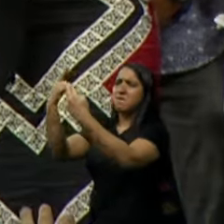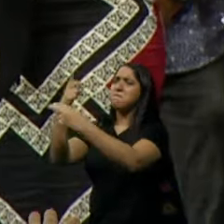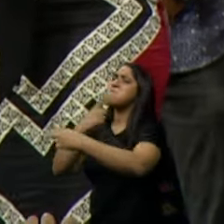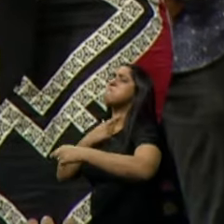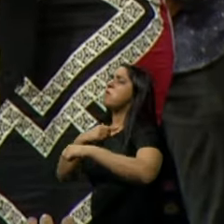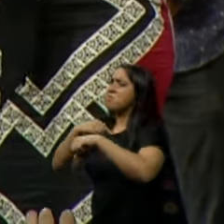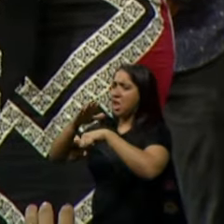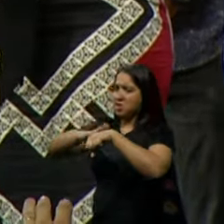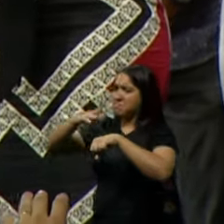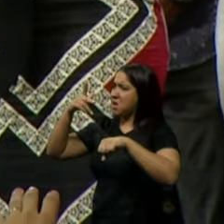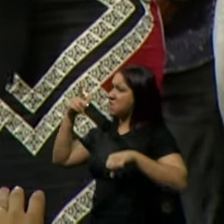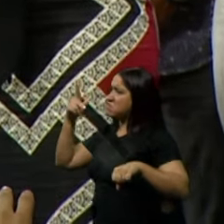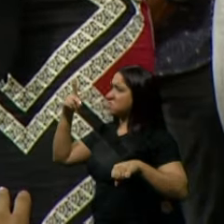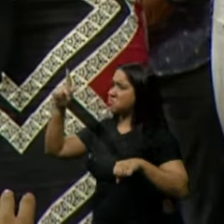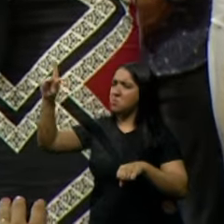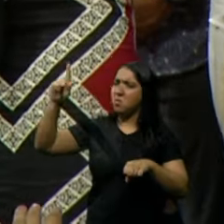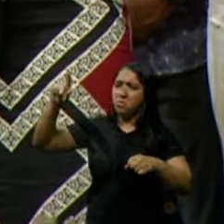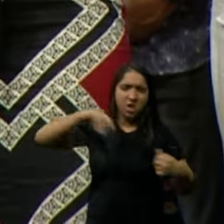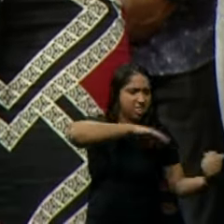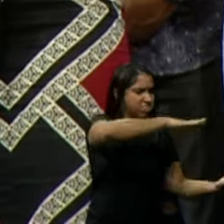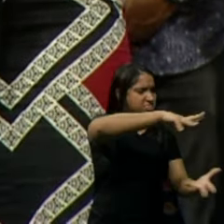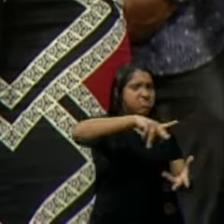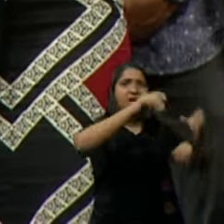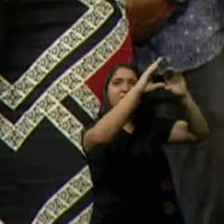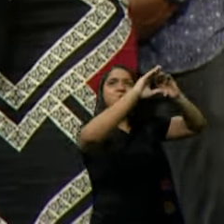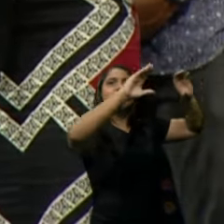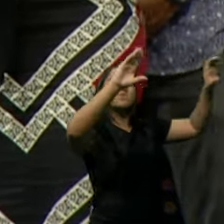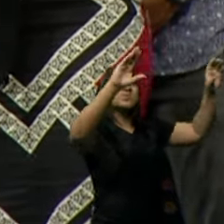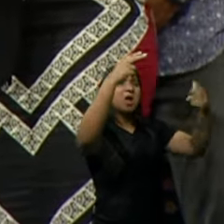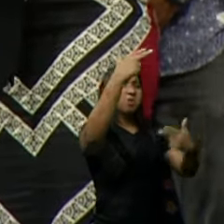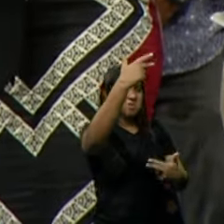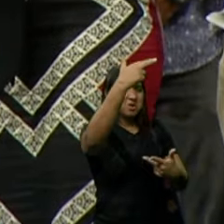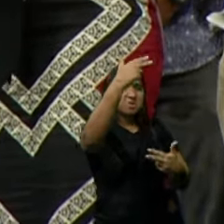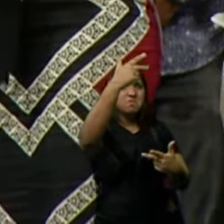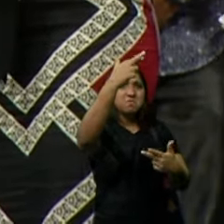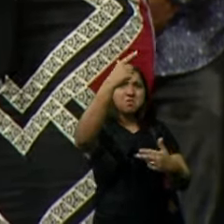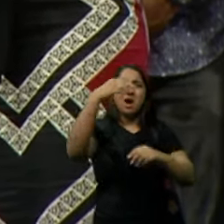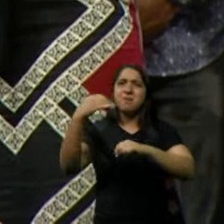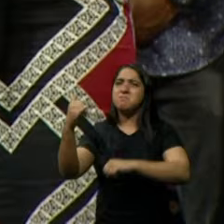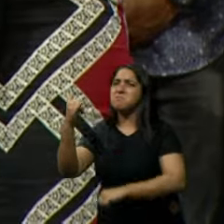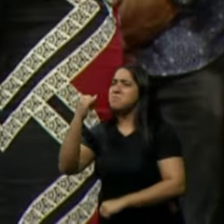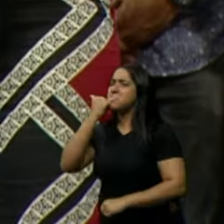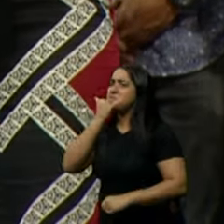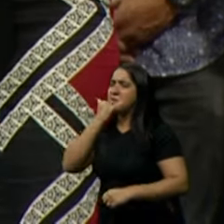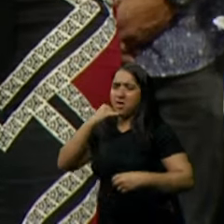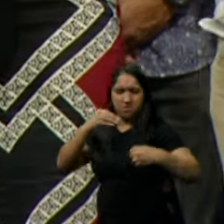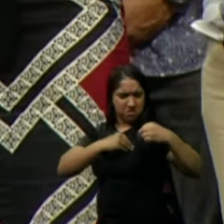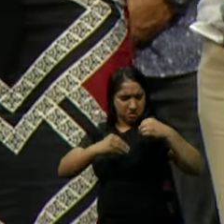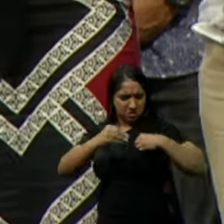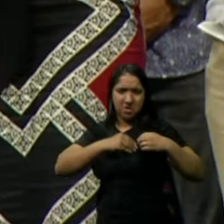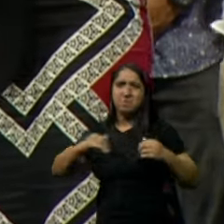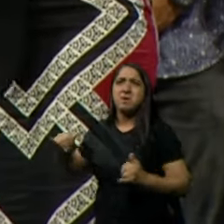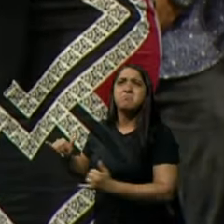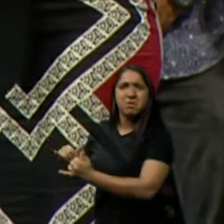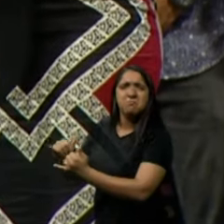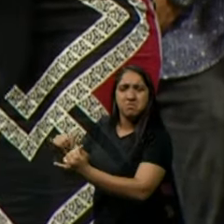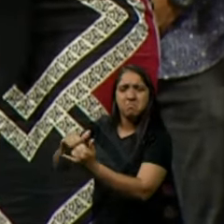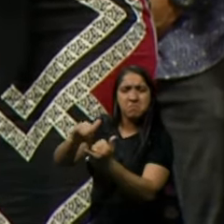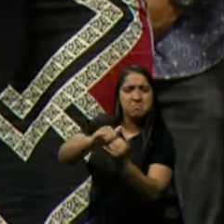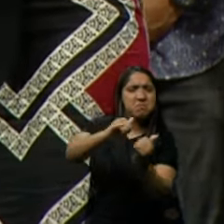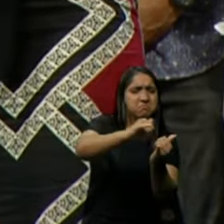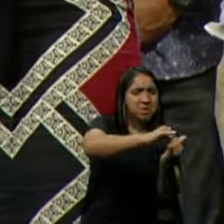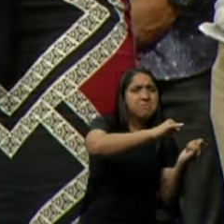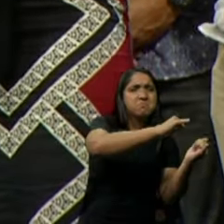certo a tua vontade assim na Terra como no terceiro ele frango Extra daquela dia não flui e perguntou nada